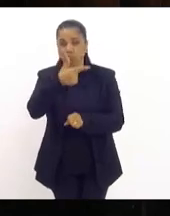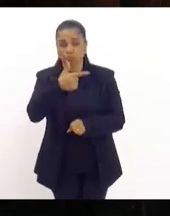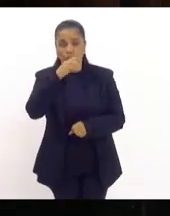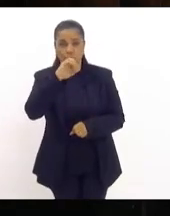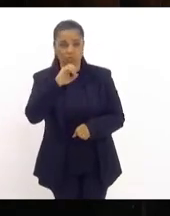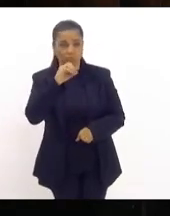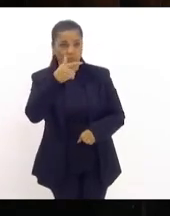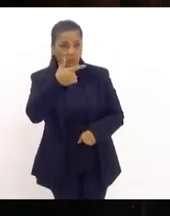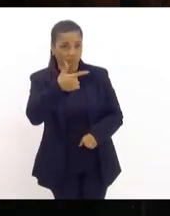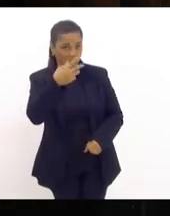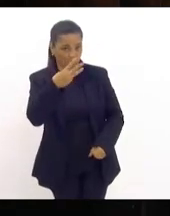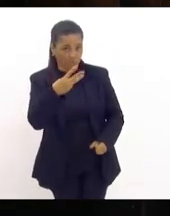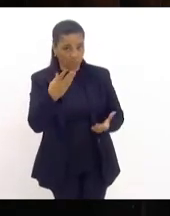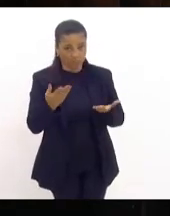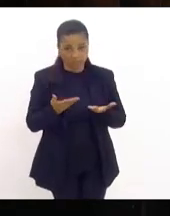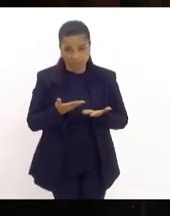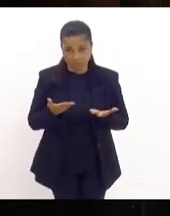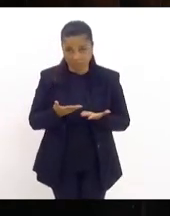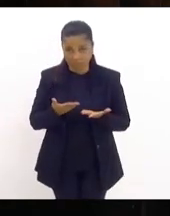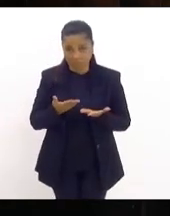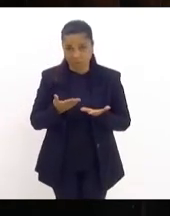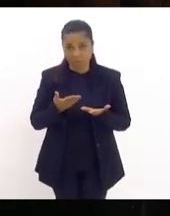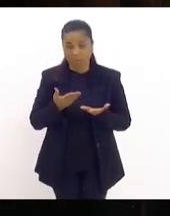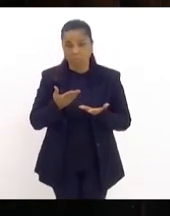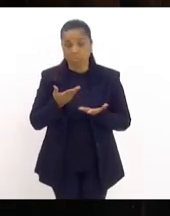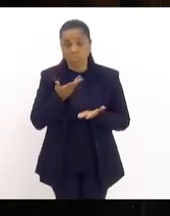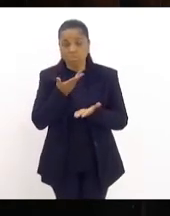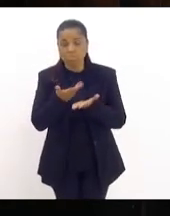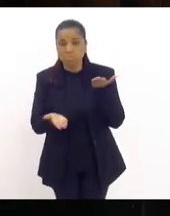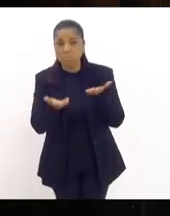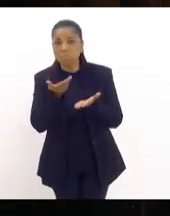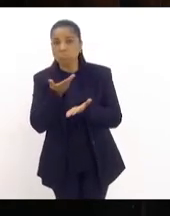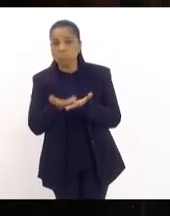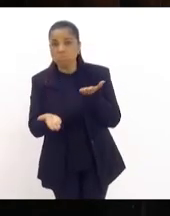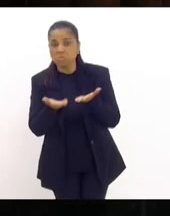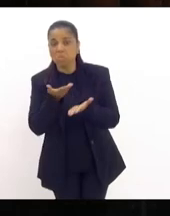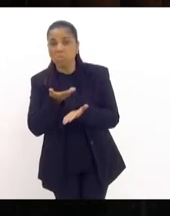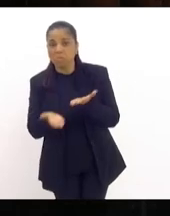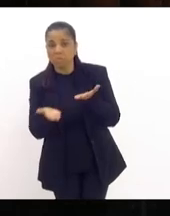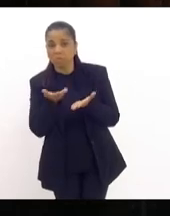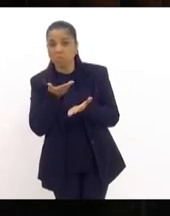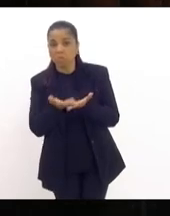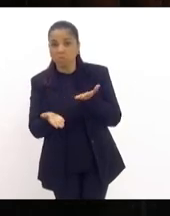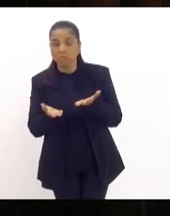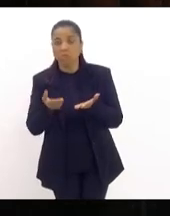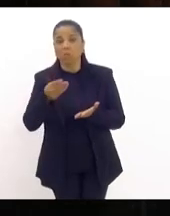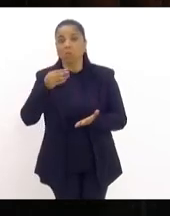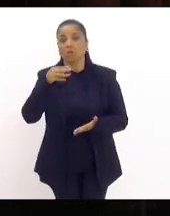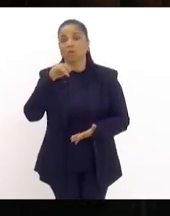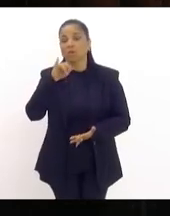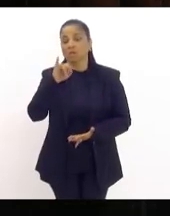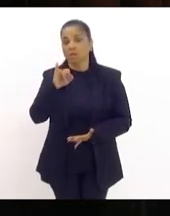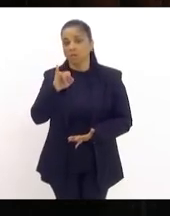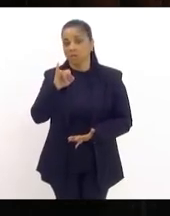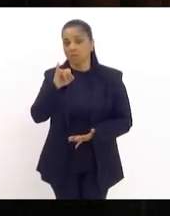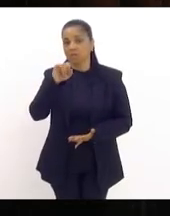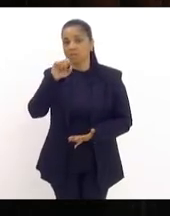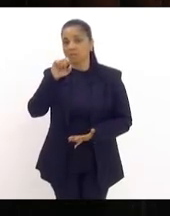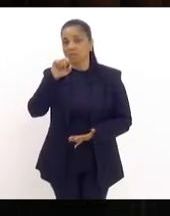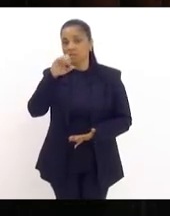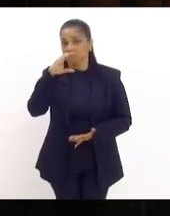nós tivemos uma perda significativa de ICMS, na ordem